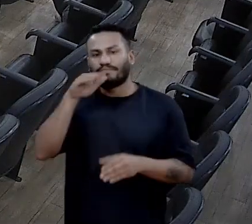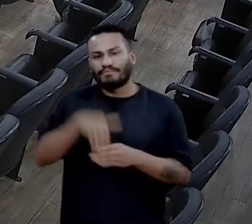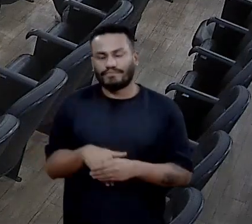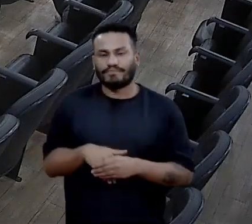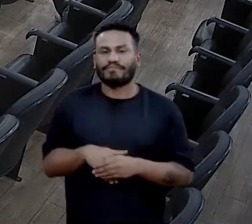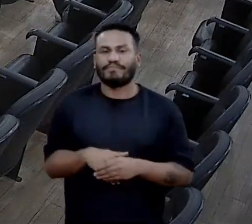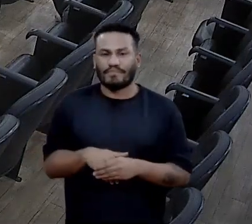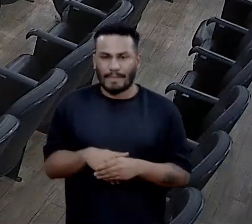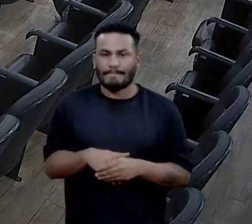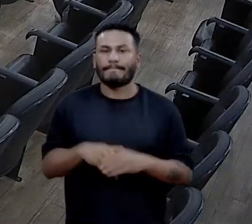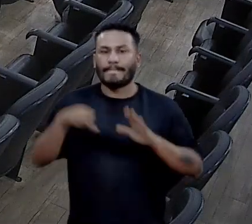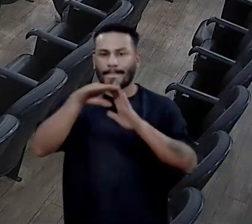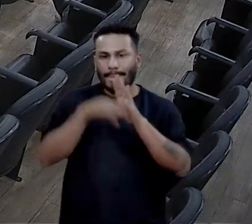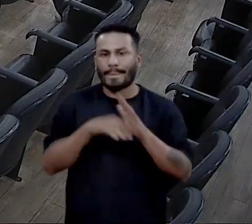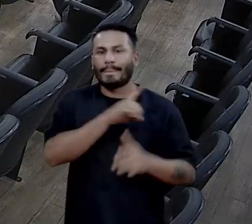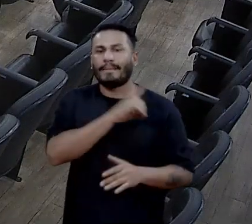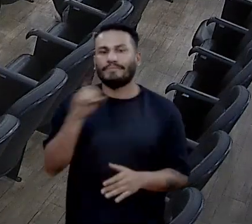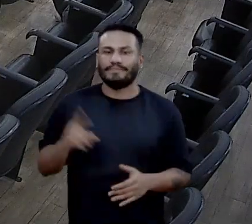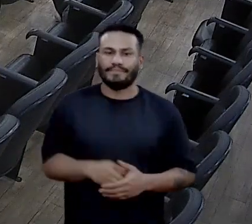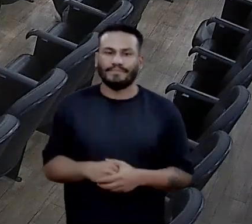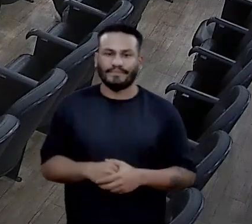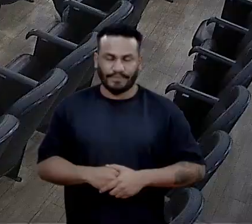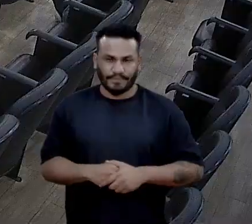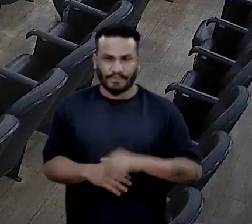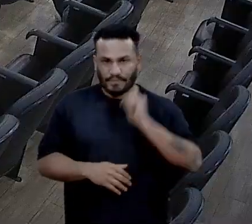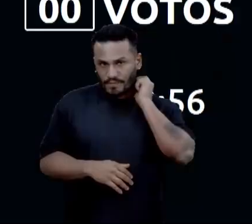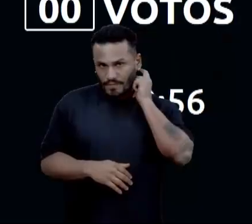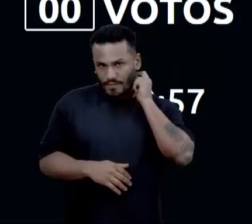moções da ordem do dia.